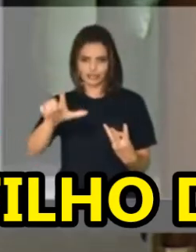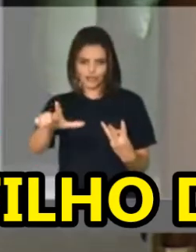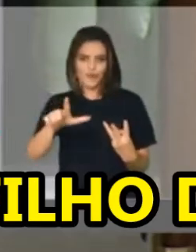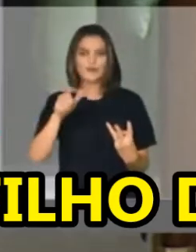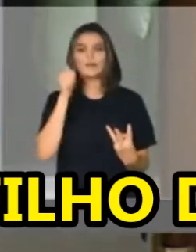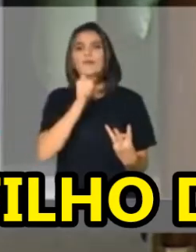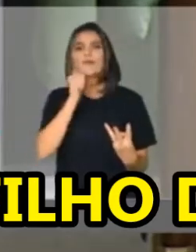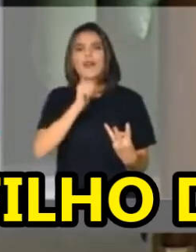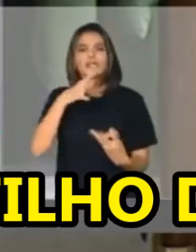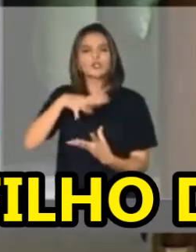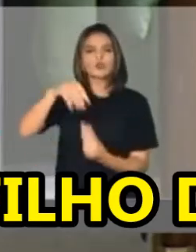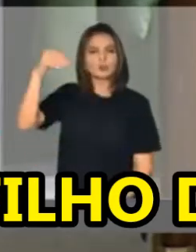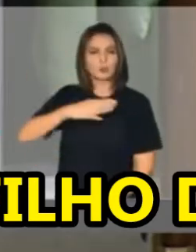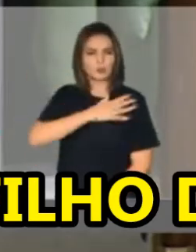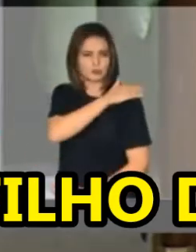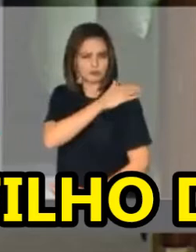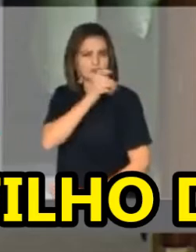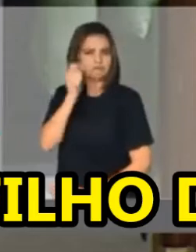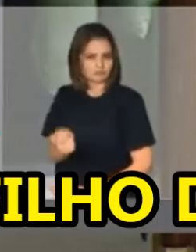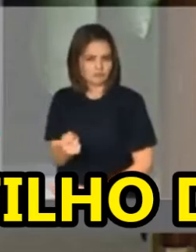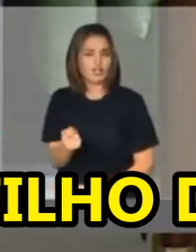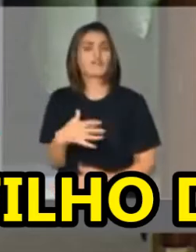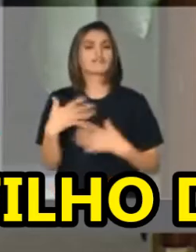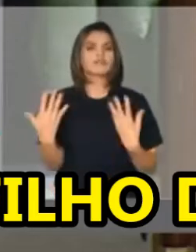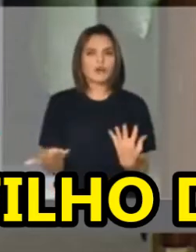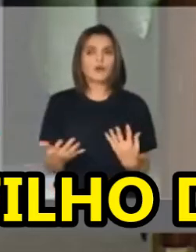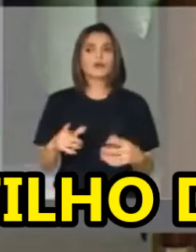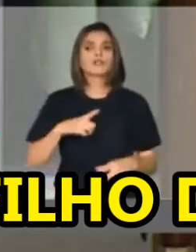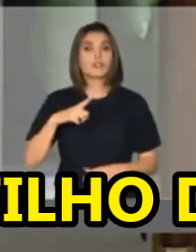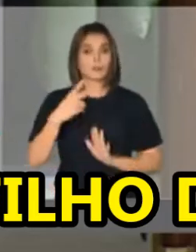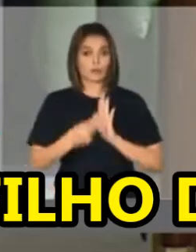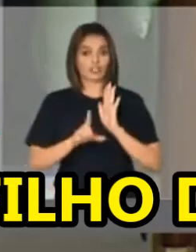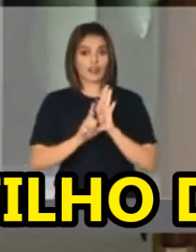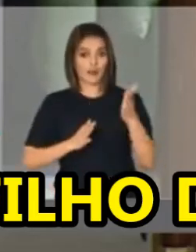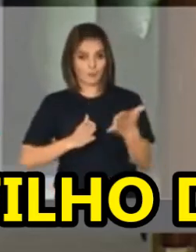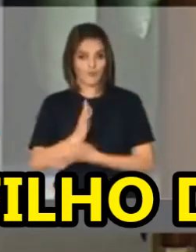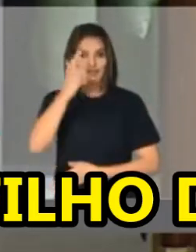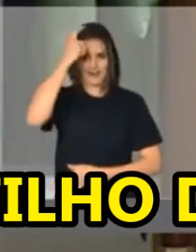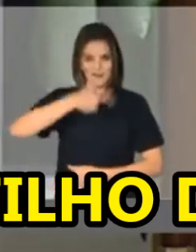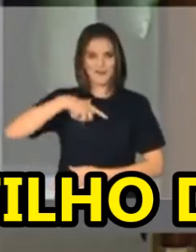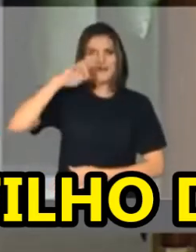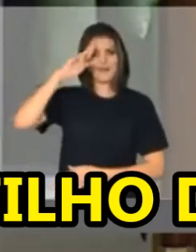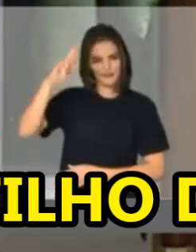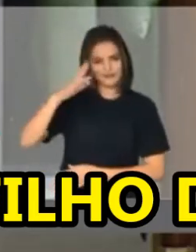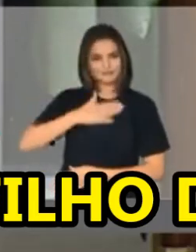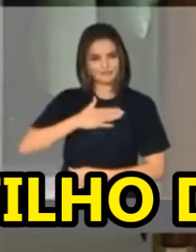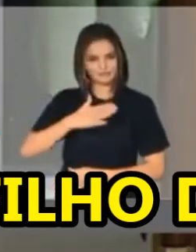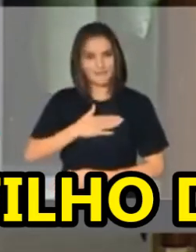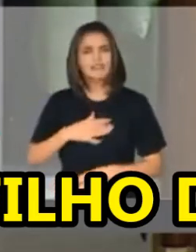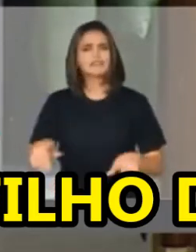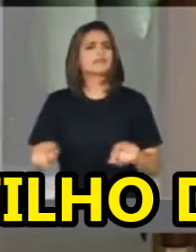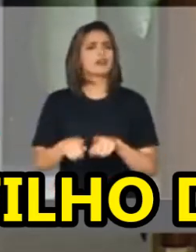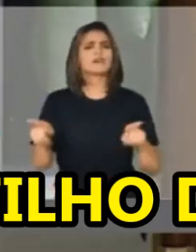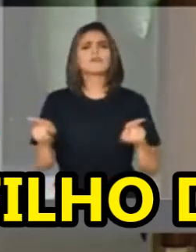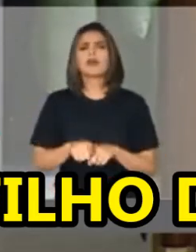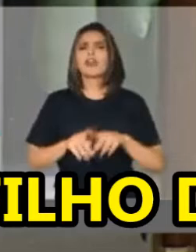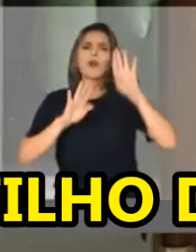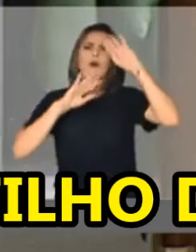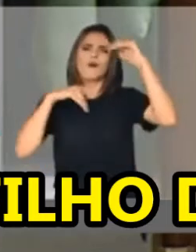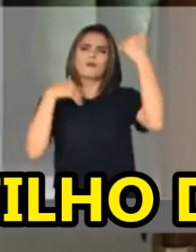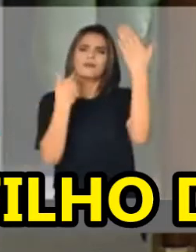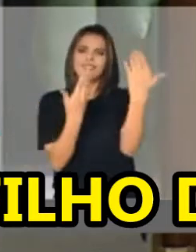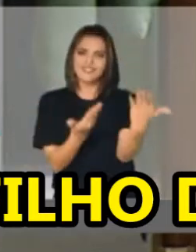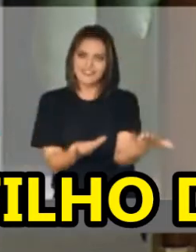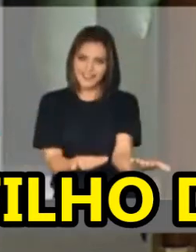inscrito lá por projeto de lei aprovado de minha autoria. Mas quero também deixar aqui uma homenagem a